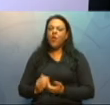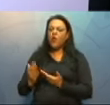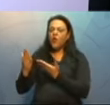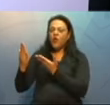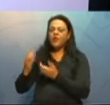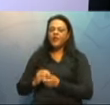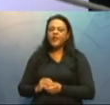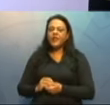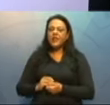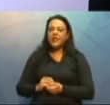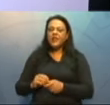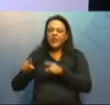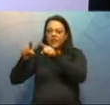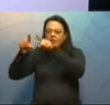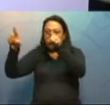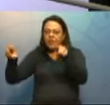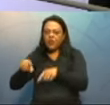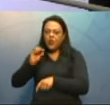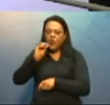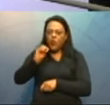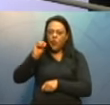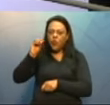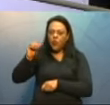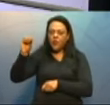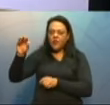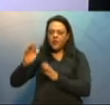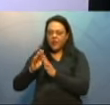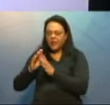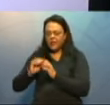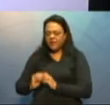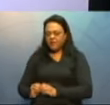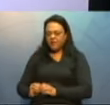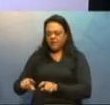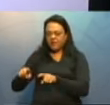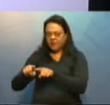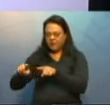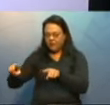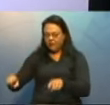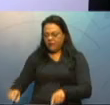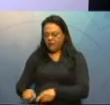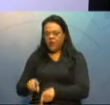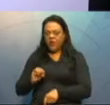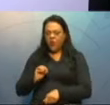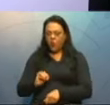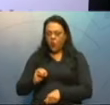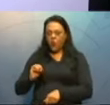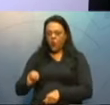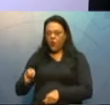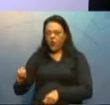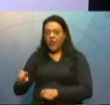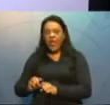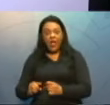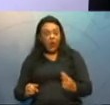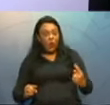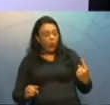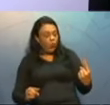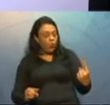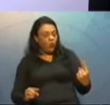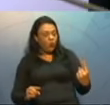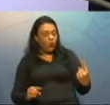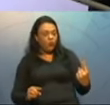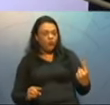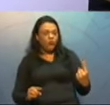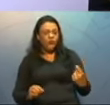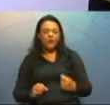quadradinhos. Olha lá, ficou três em um e três em outro. E sobrou um.